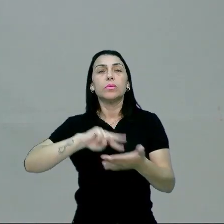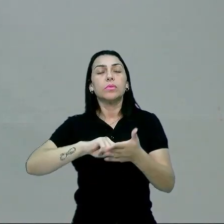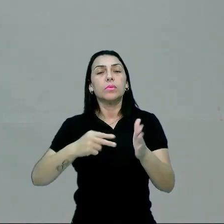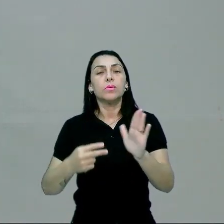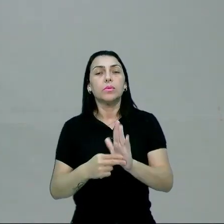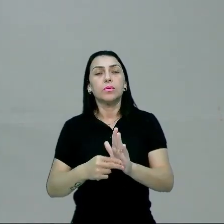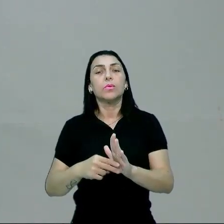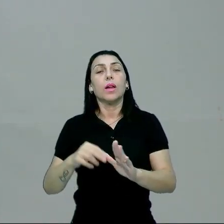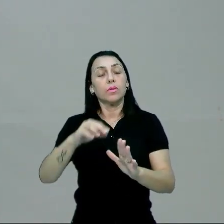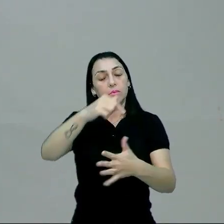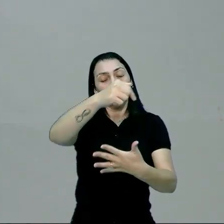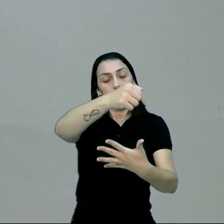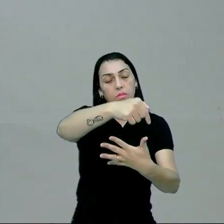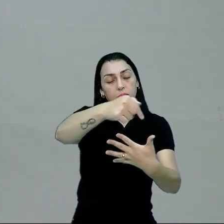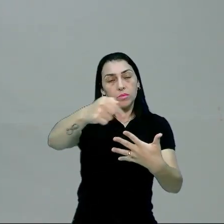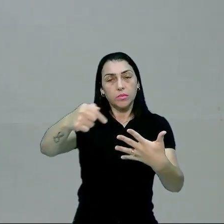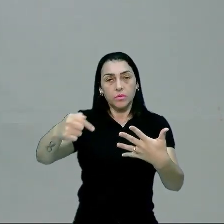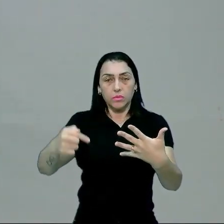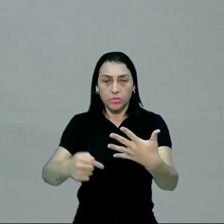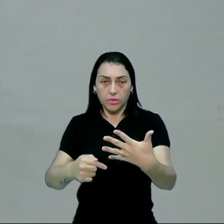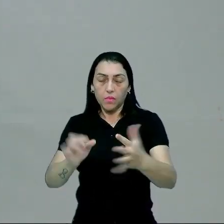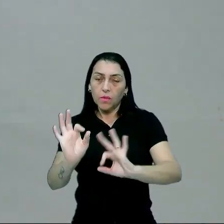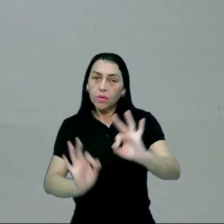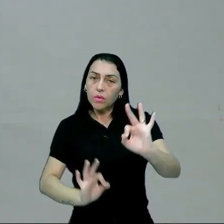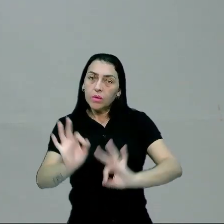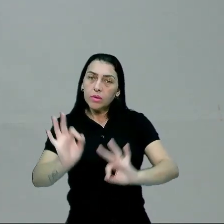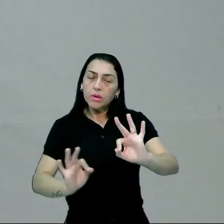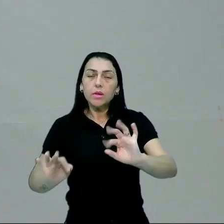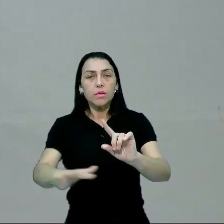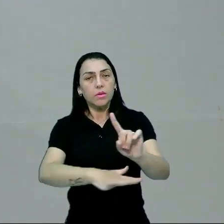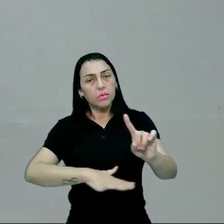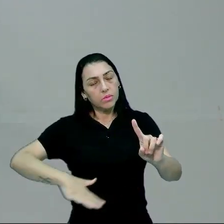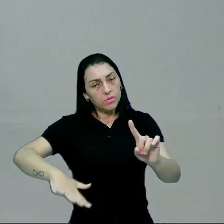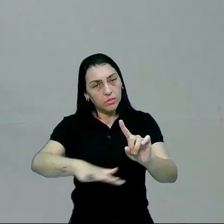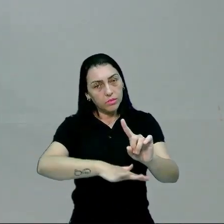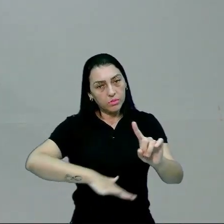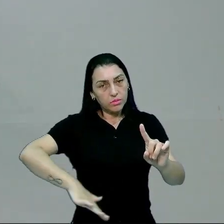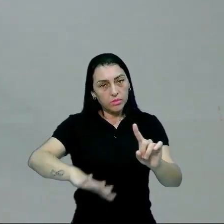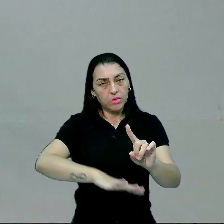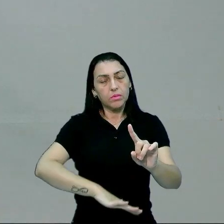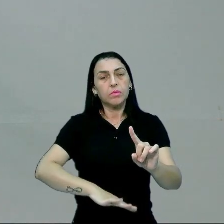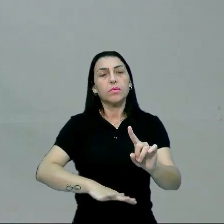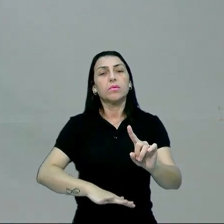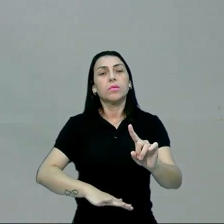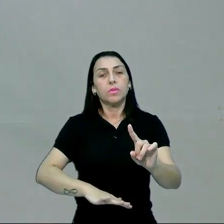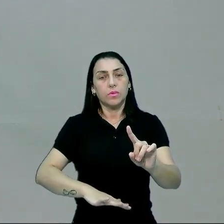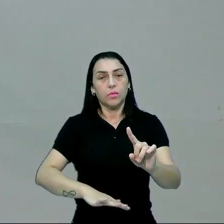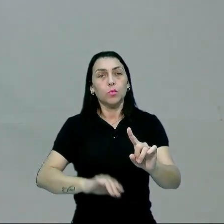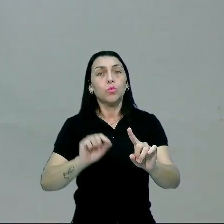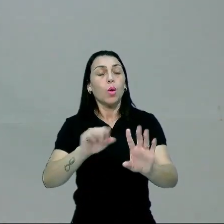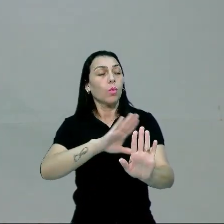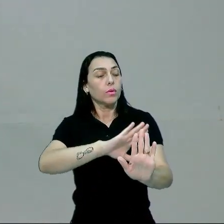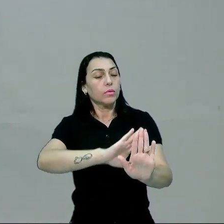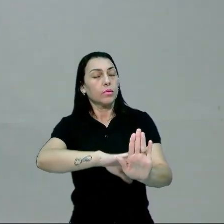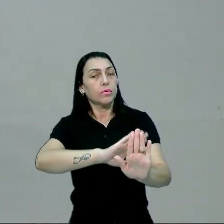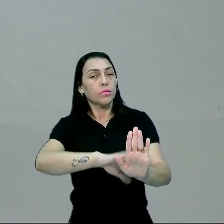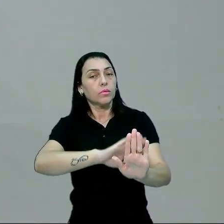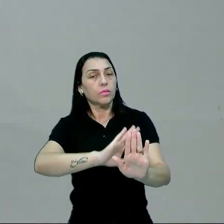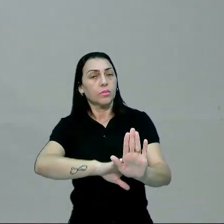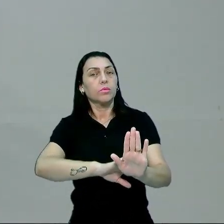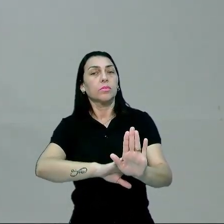todos aqueles elementos que vão organizar a sociedade em torno de uma